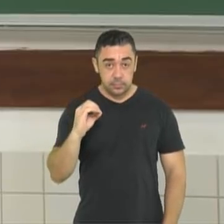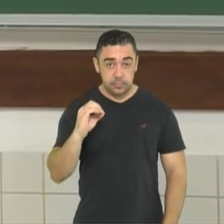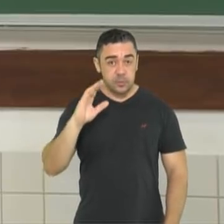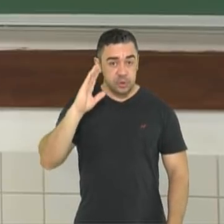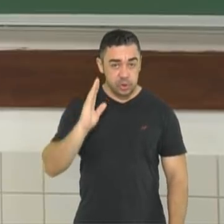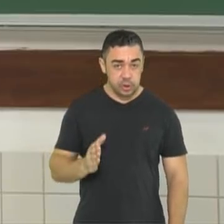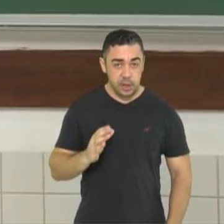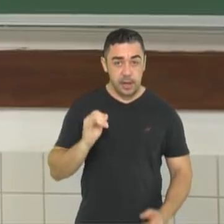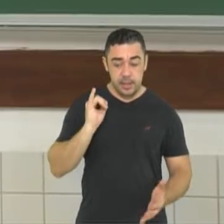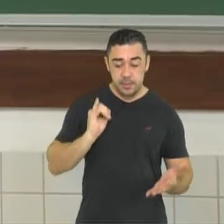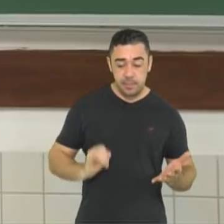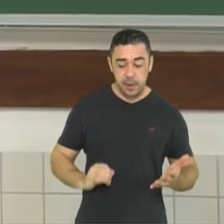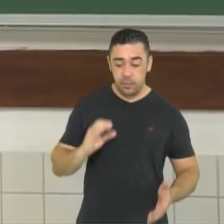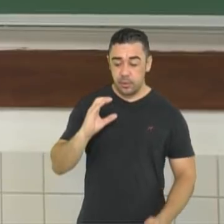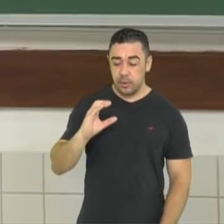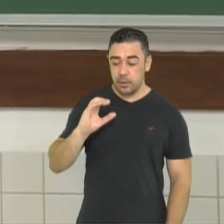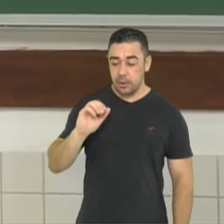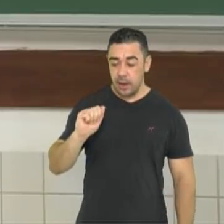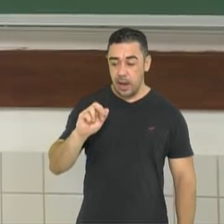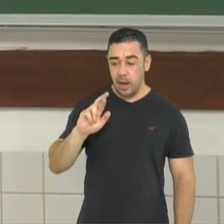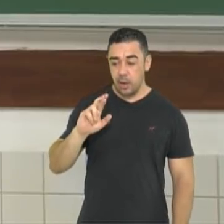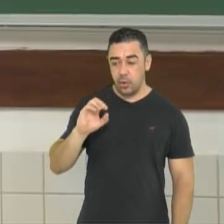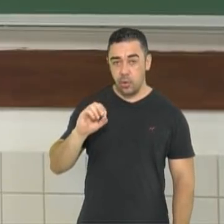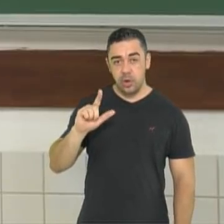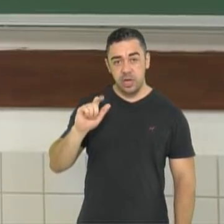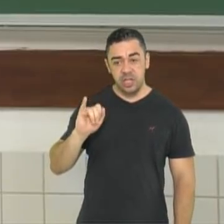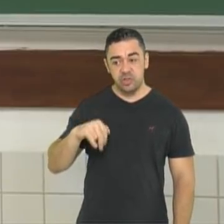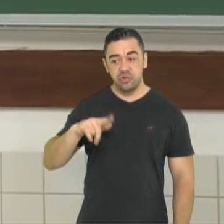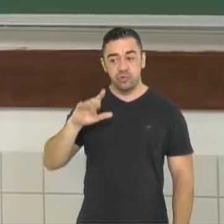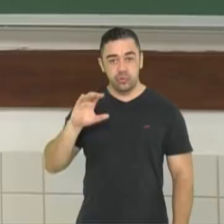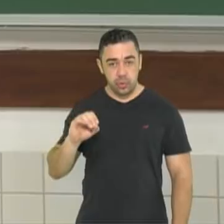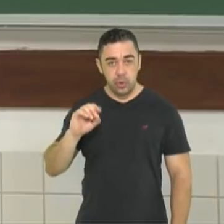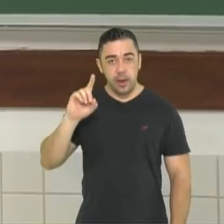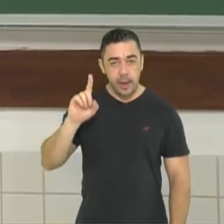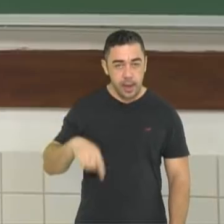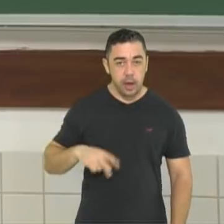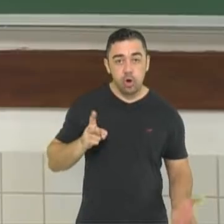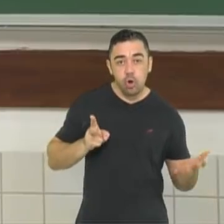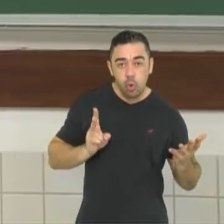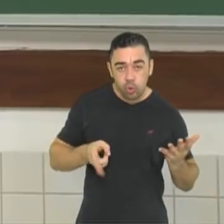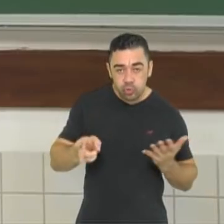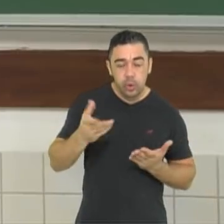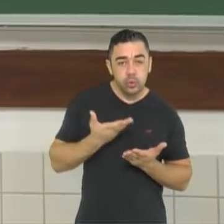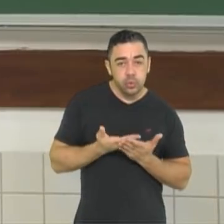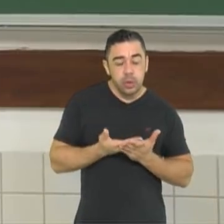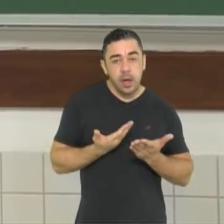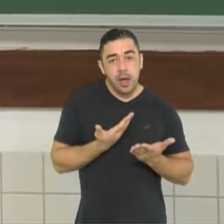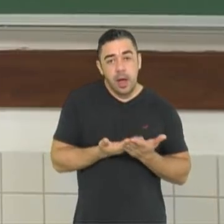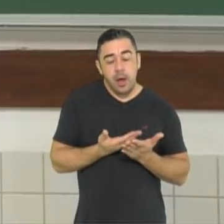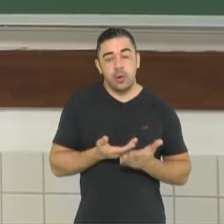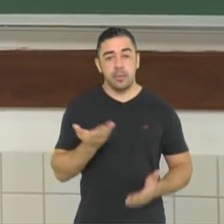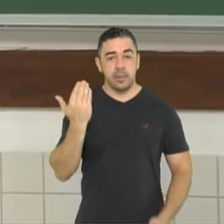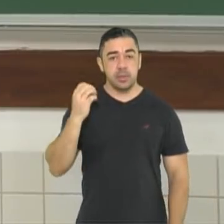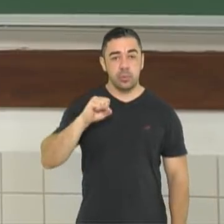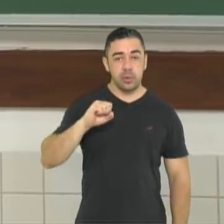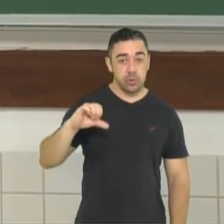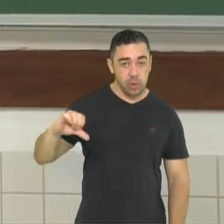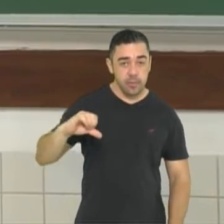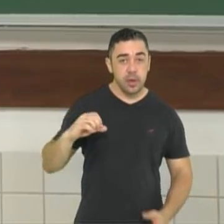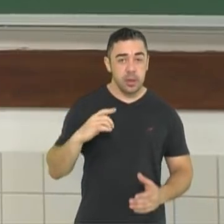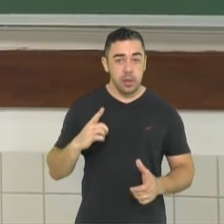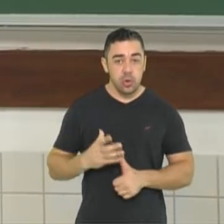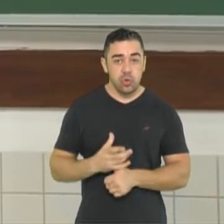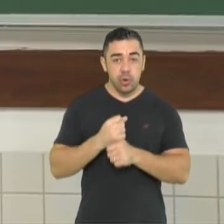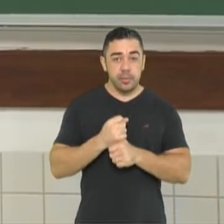Império Carolíngio. Dá para entender? Não. É uma continuidade do que nós estudamos na aula passada, 89, os domínios germanos,